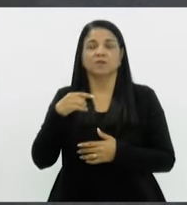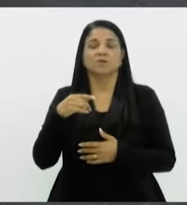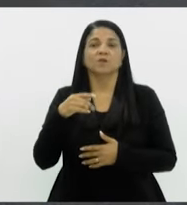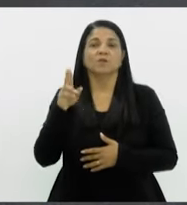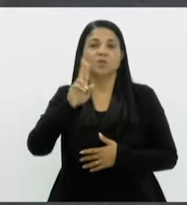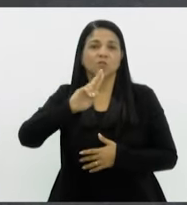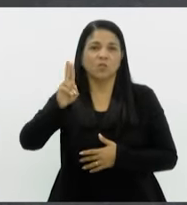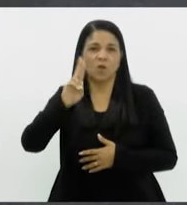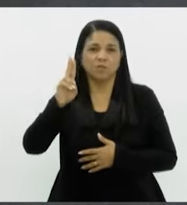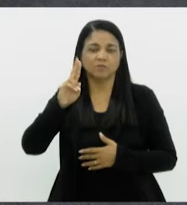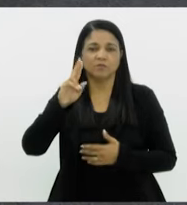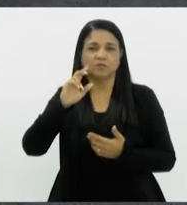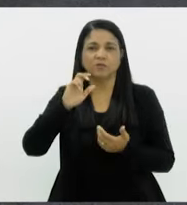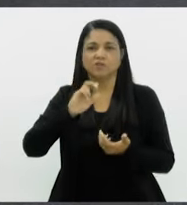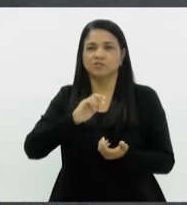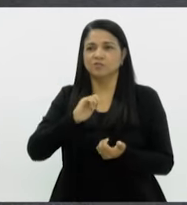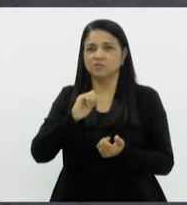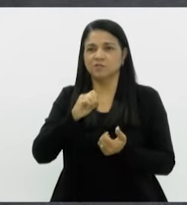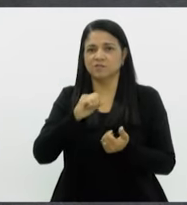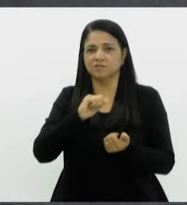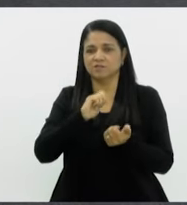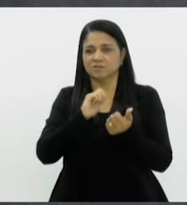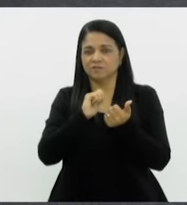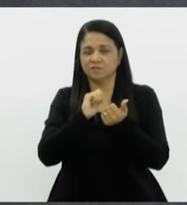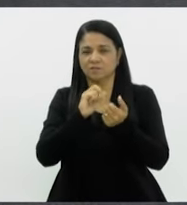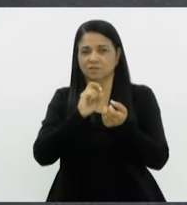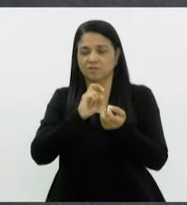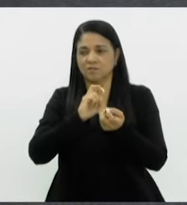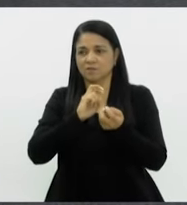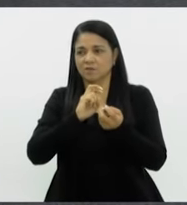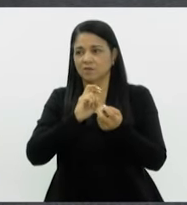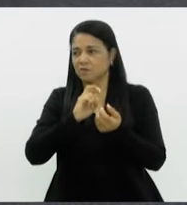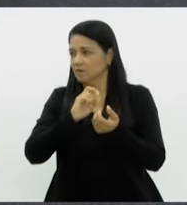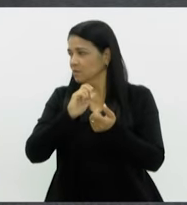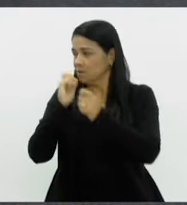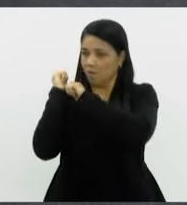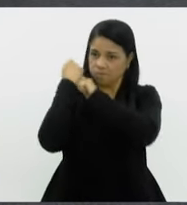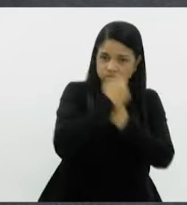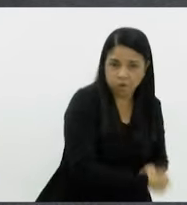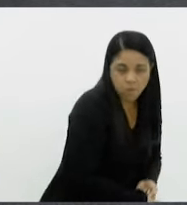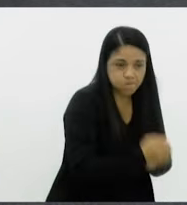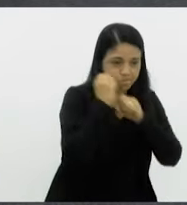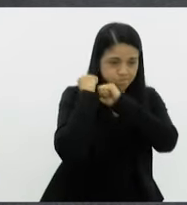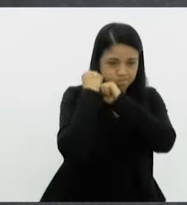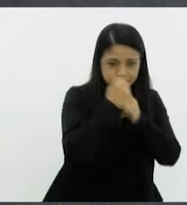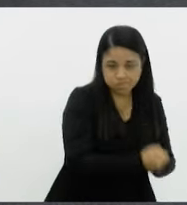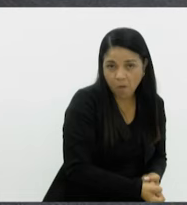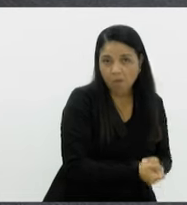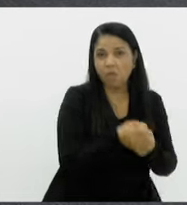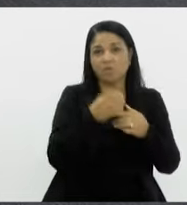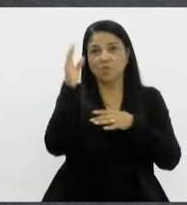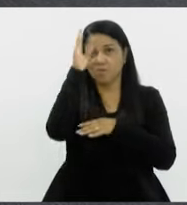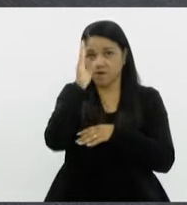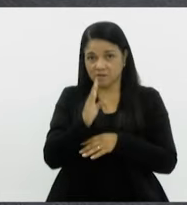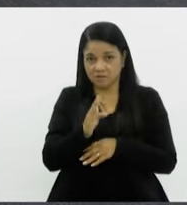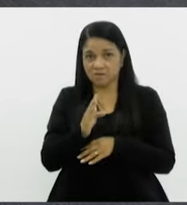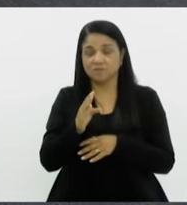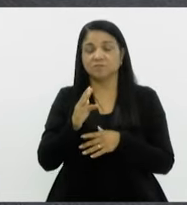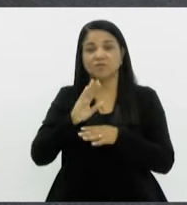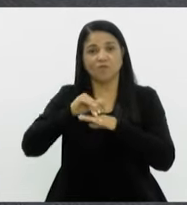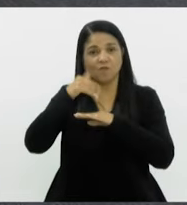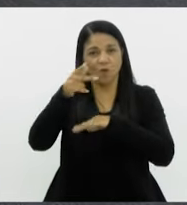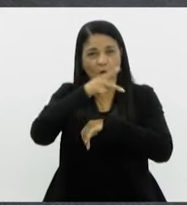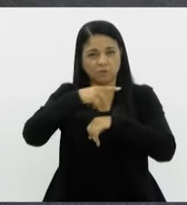lugar do mundo, diretamente da Califórnia, está aqui presente. Ralph, sou teu fã, espero poder fazer mais projetos